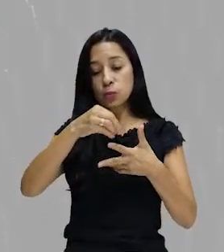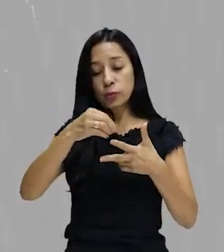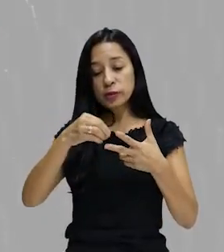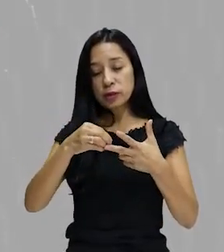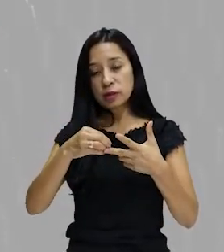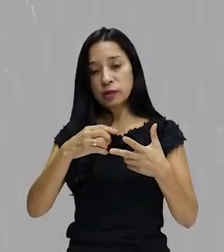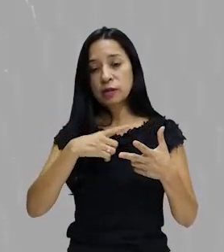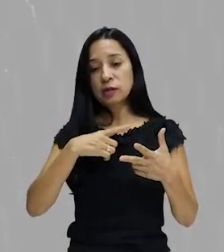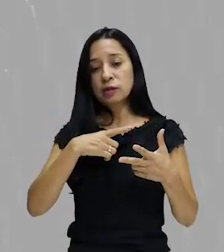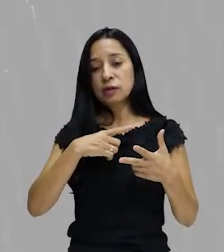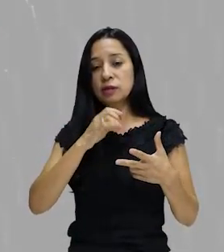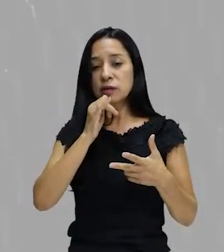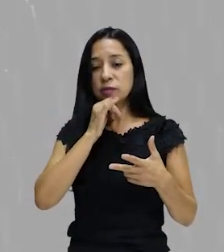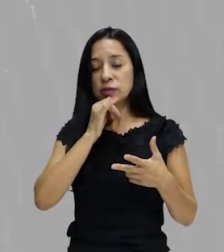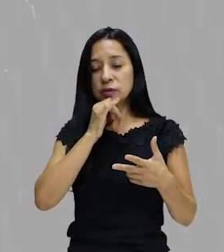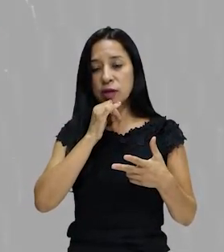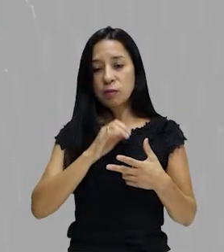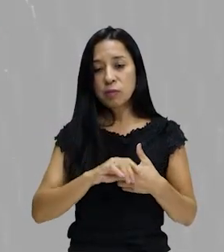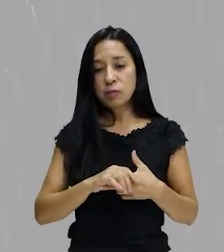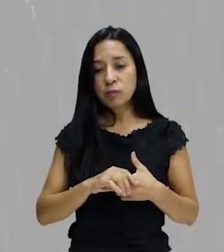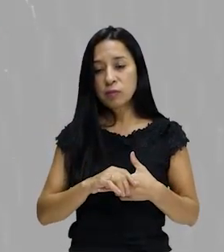aqui o exemplo, né?